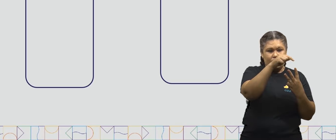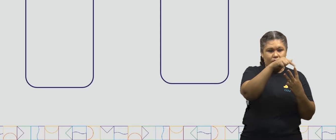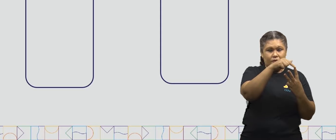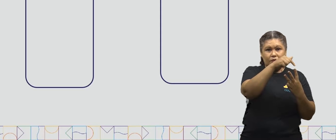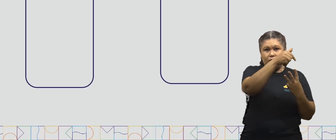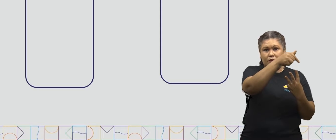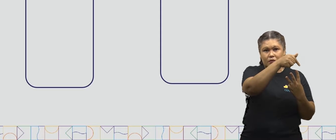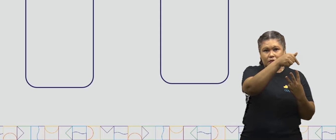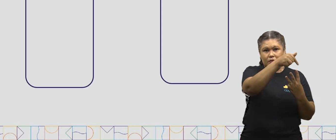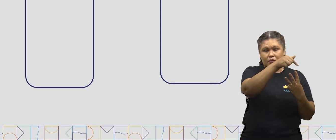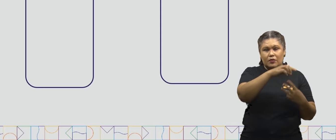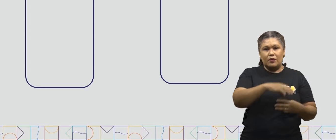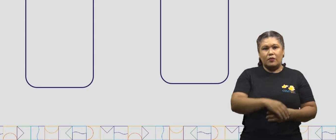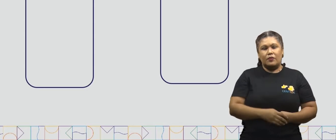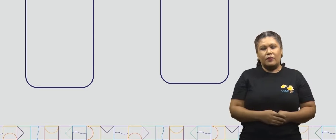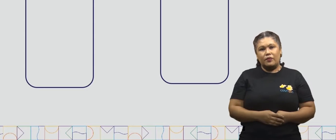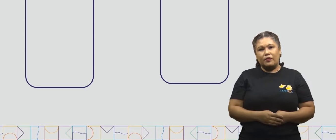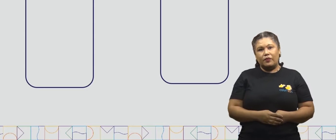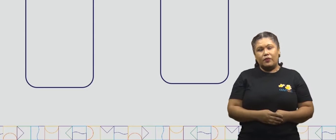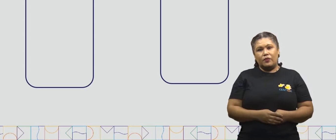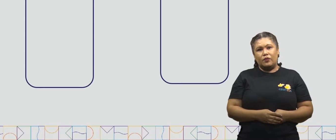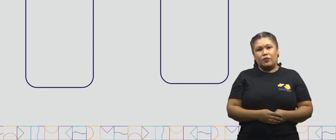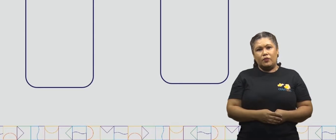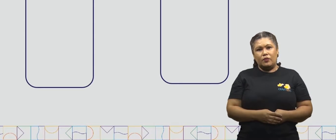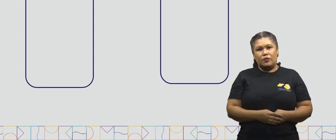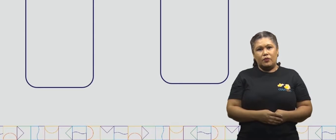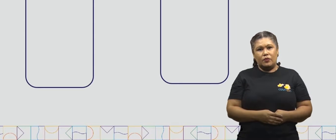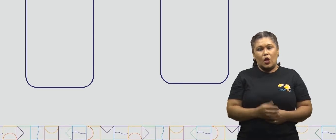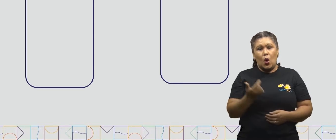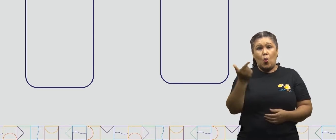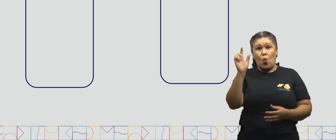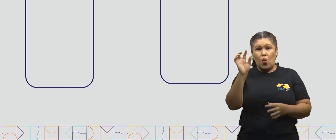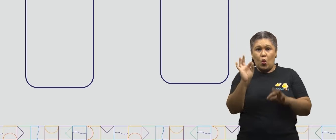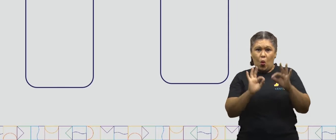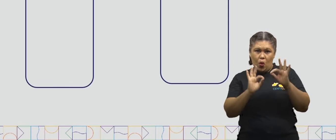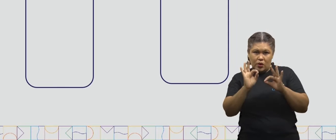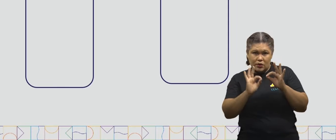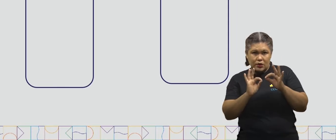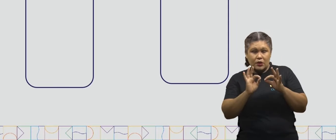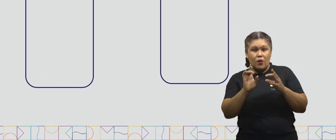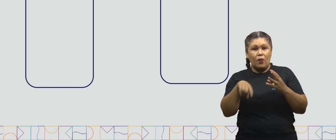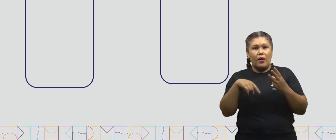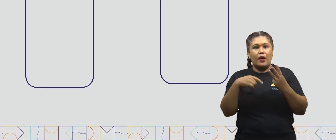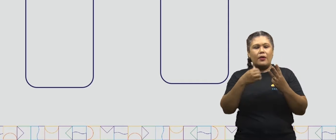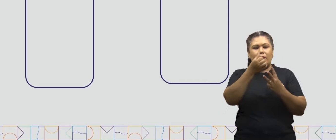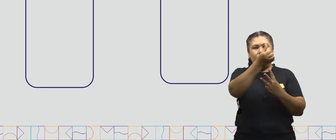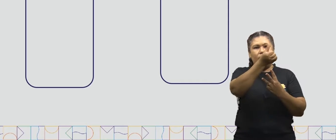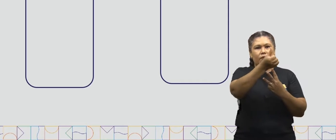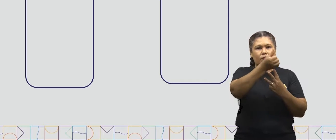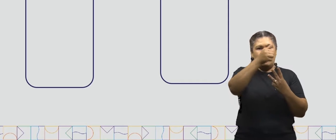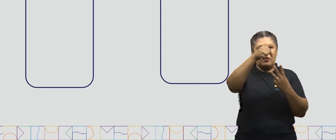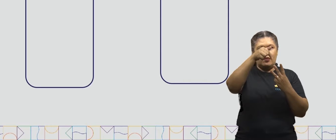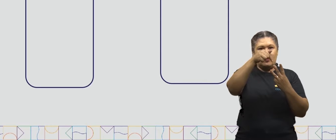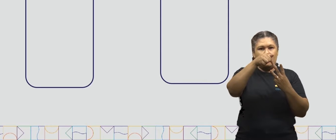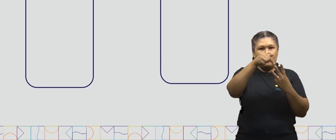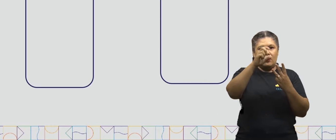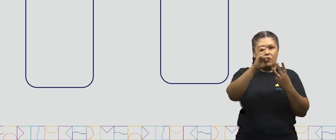e 7 placas. Outra combinação possível é o número